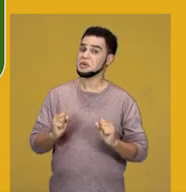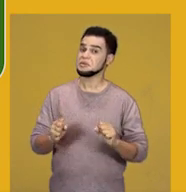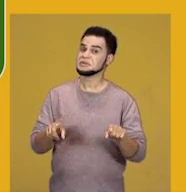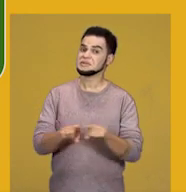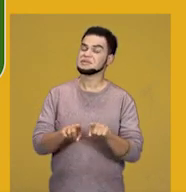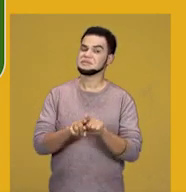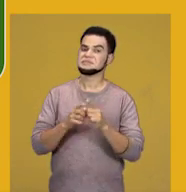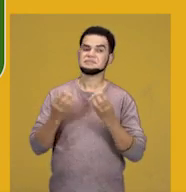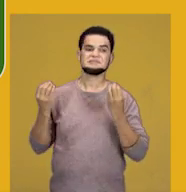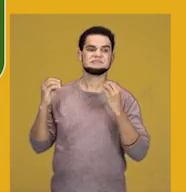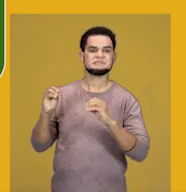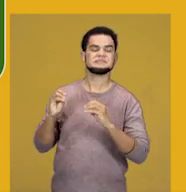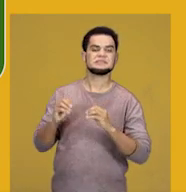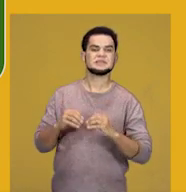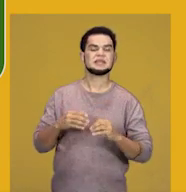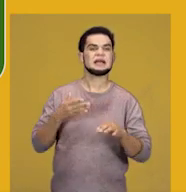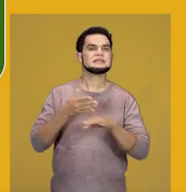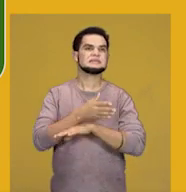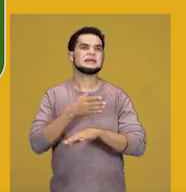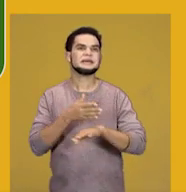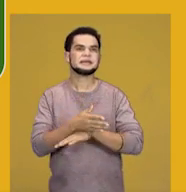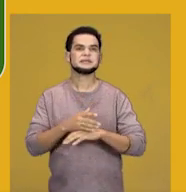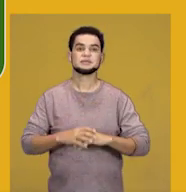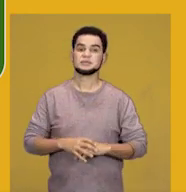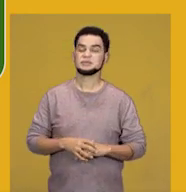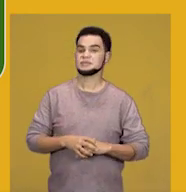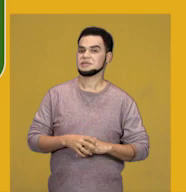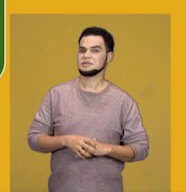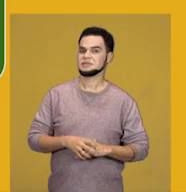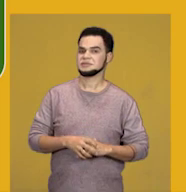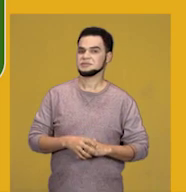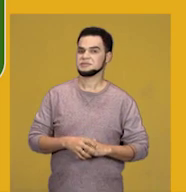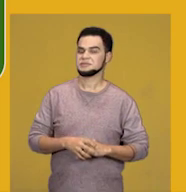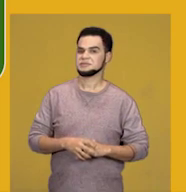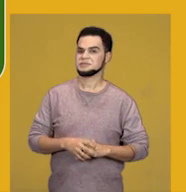também acesso e liberdade de